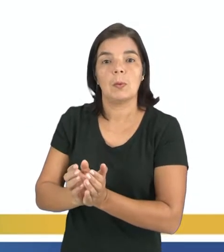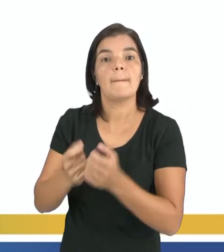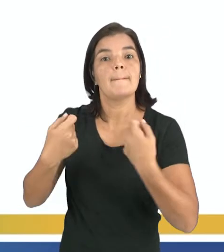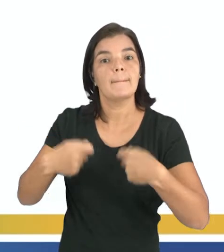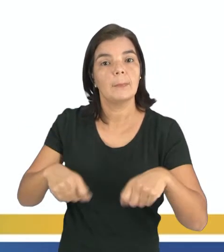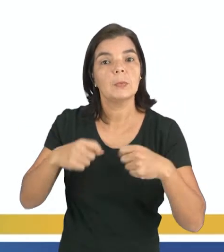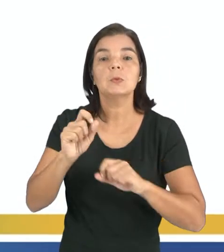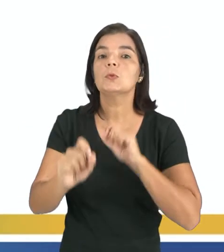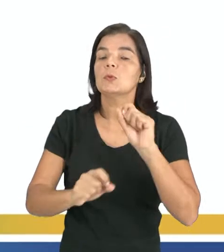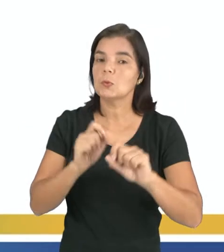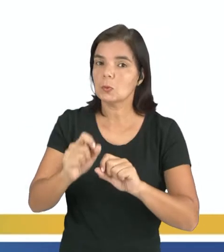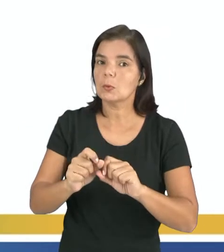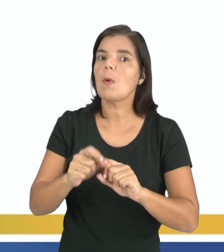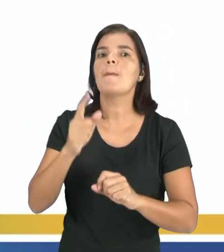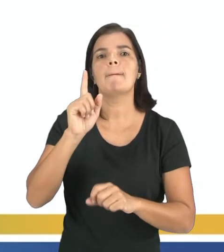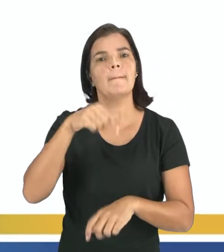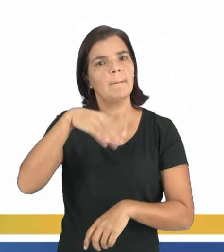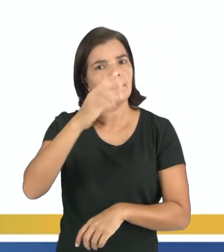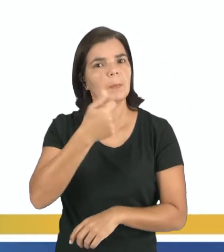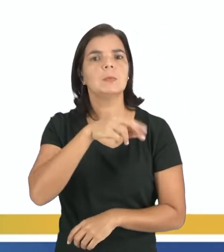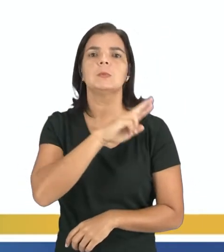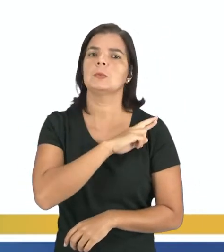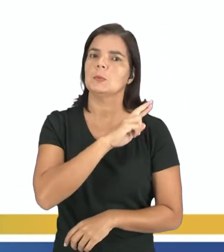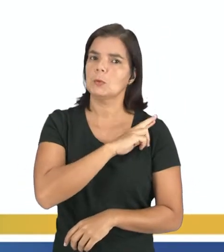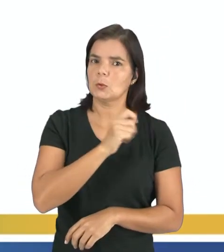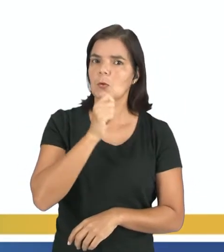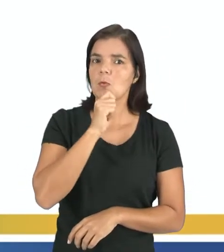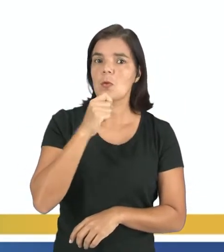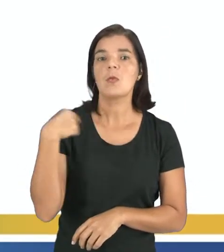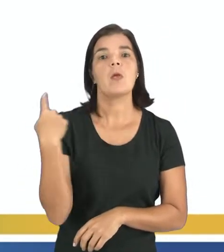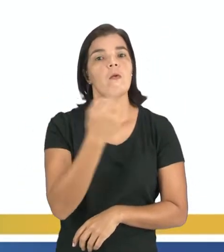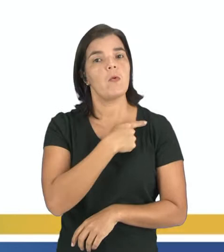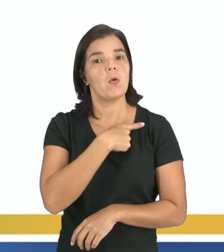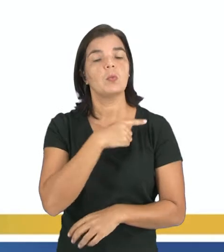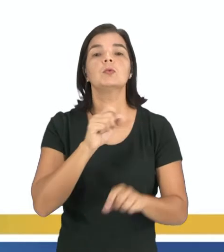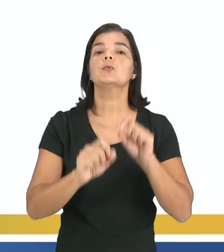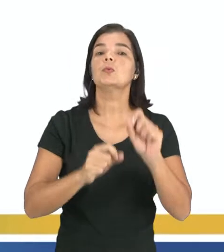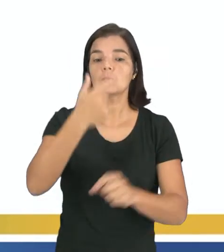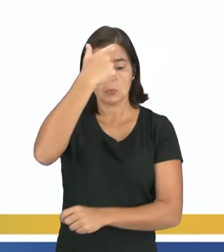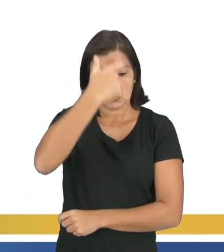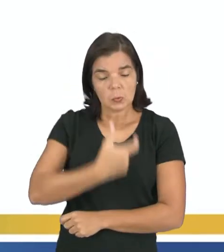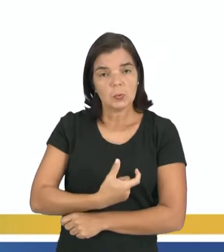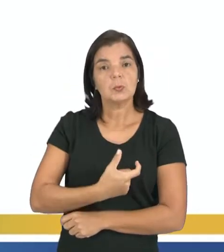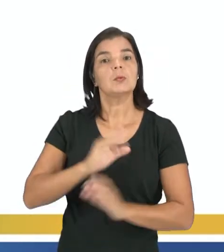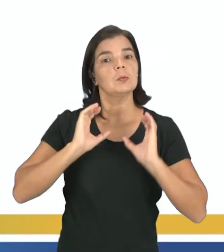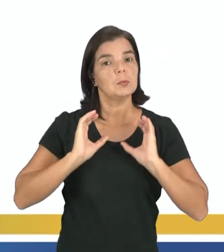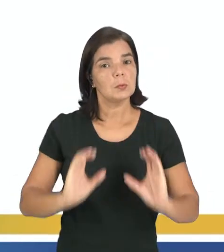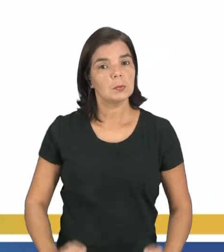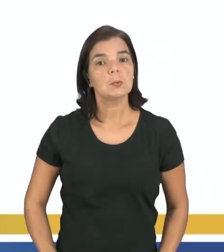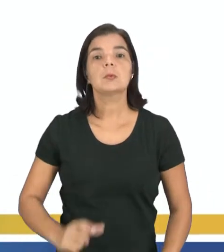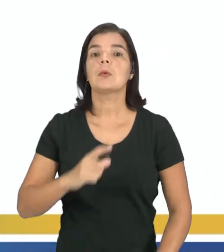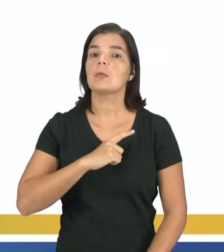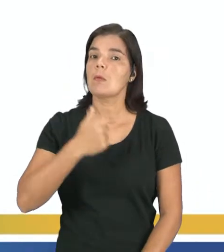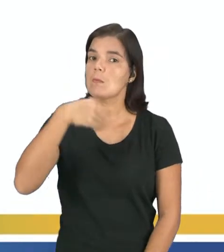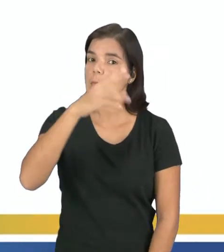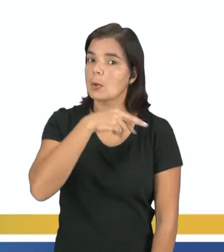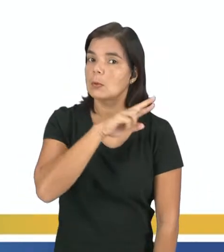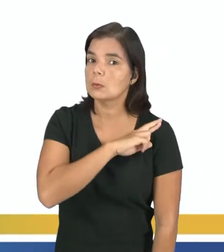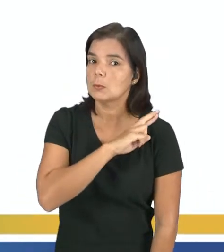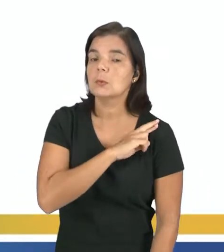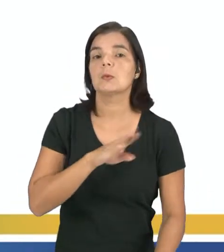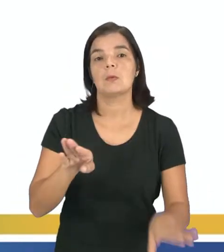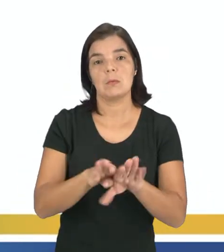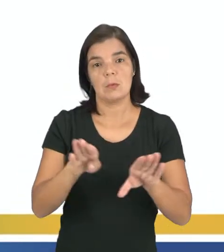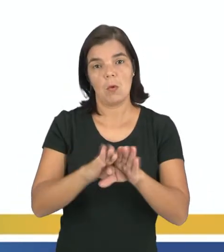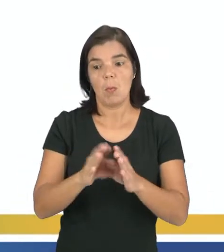deve aí ter mais responsabilidades ainda. Devemos nós, seres humanos, cidadãos, ter mais responsabilidade ainda